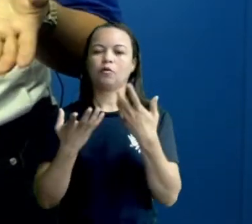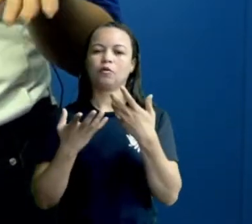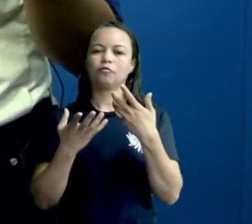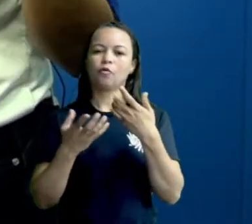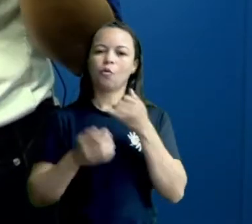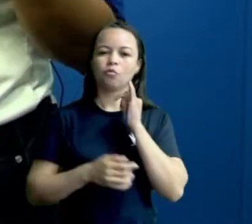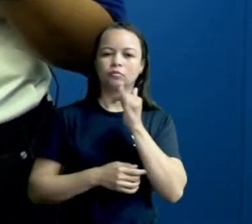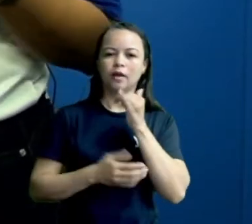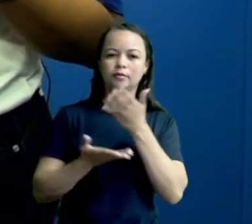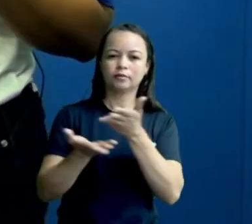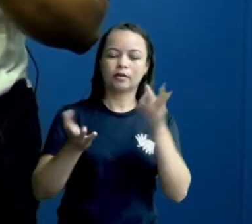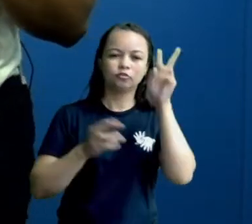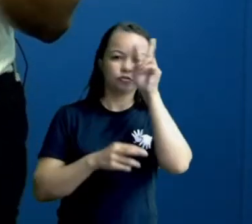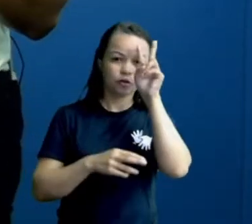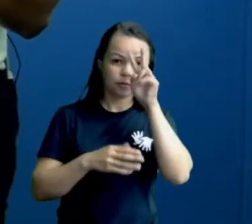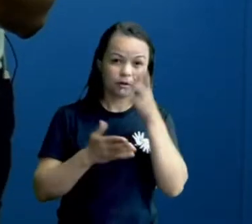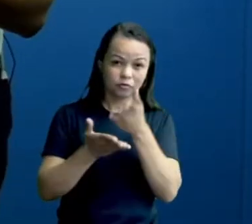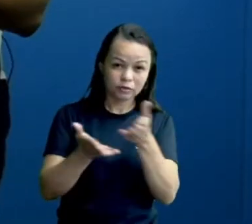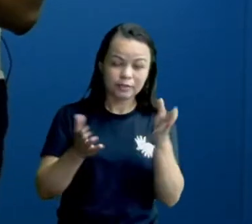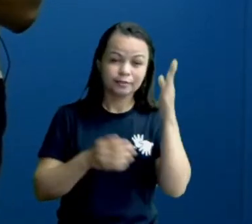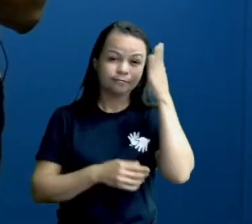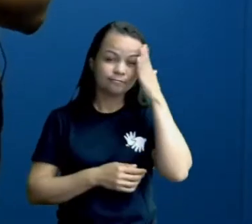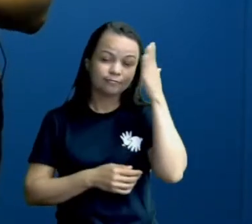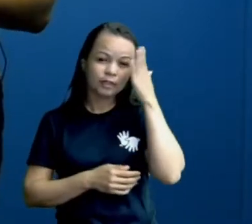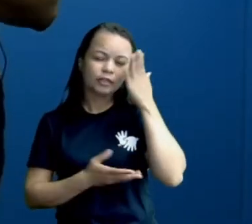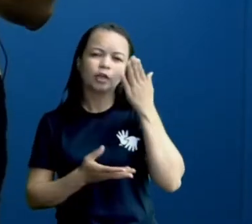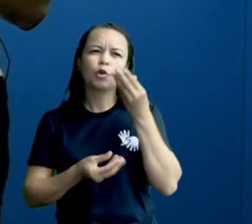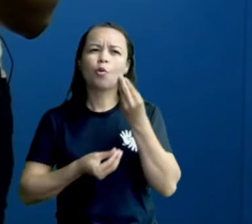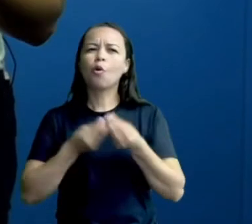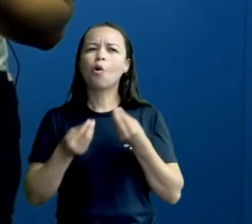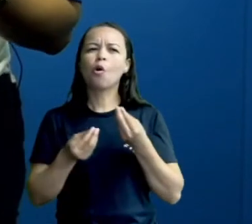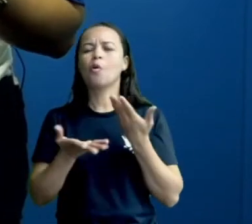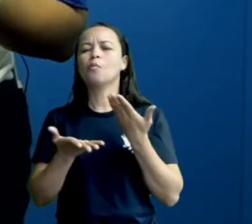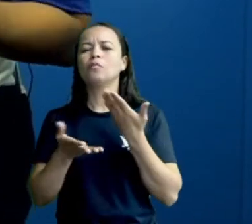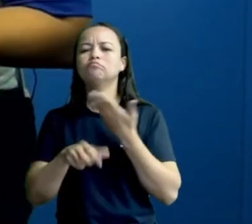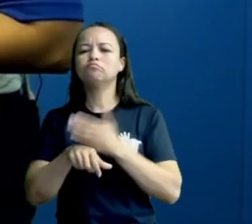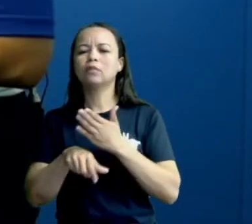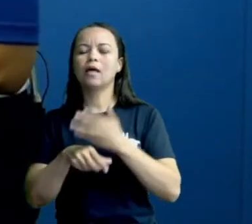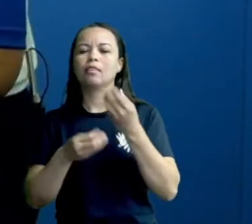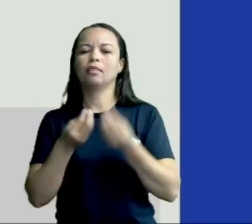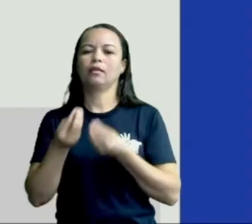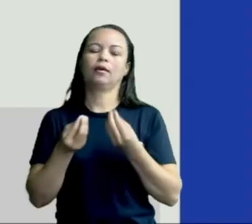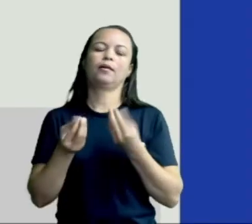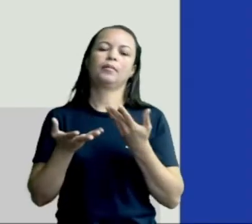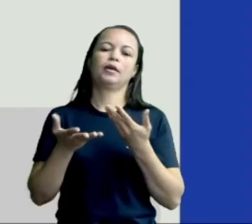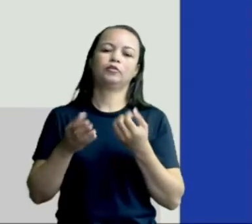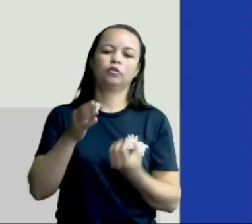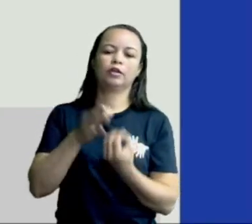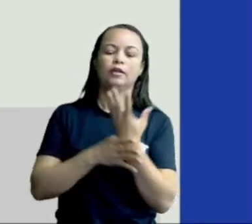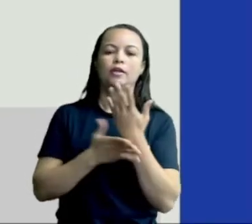para vocês entenderem como tudo praticamente surgiu dessa batalha.